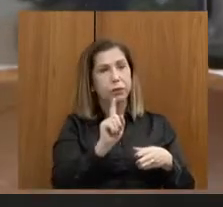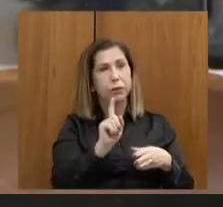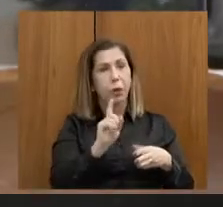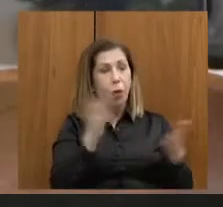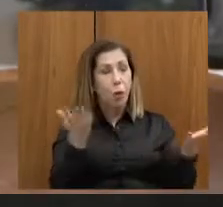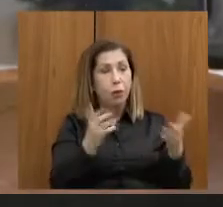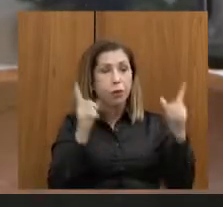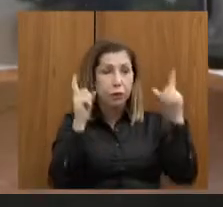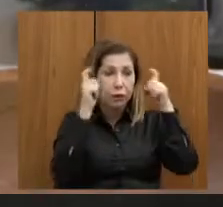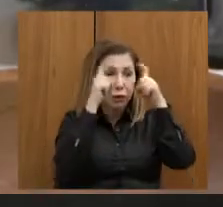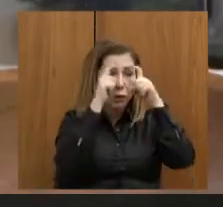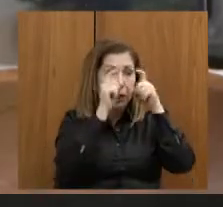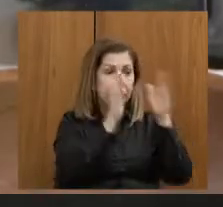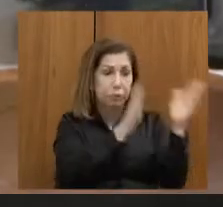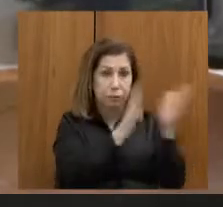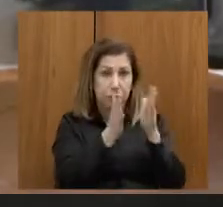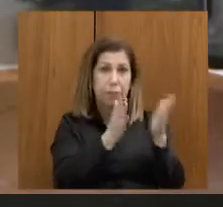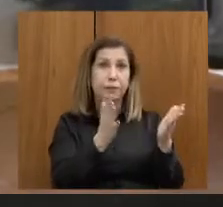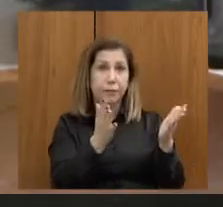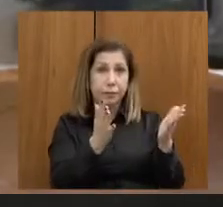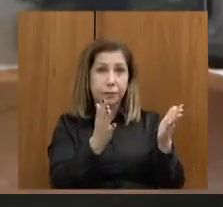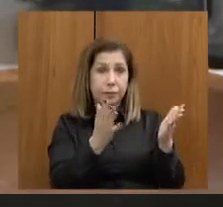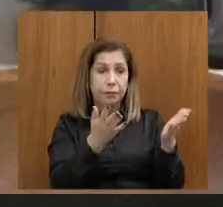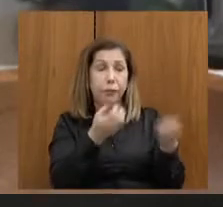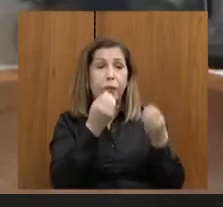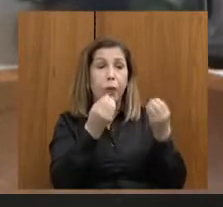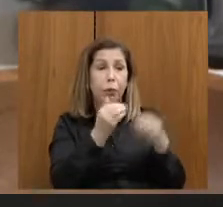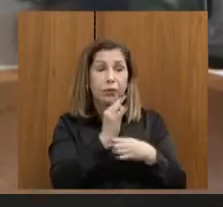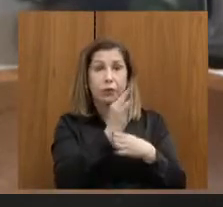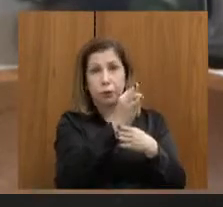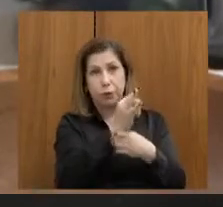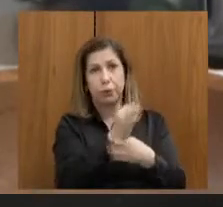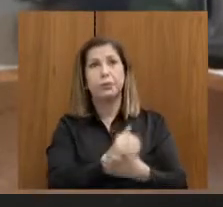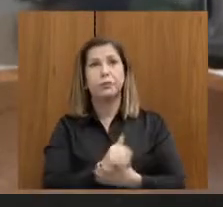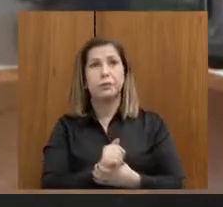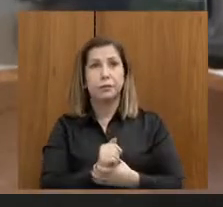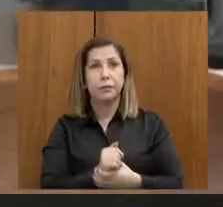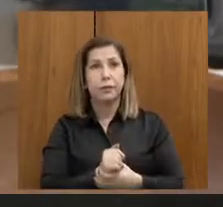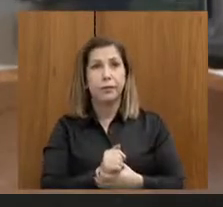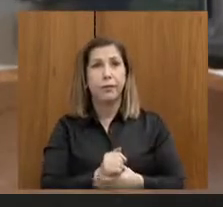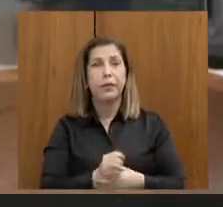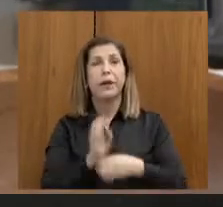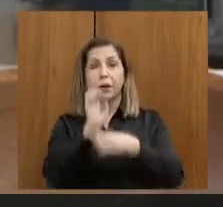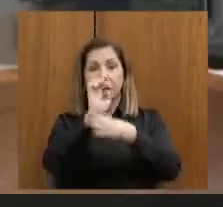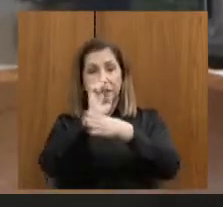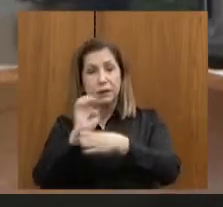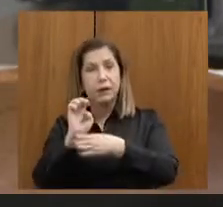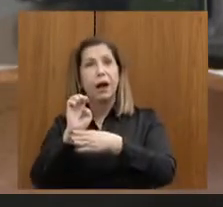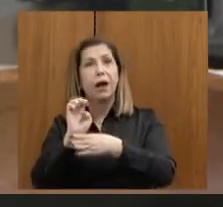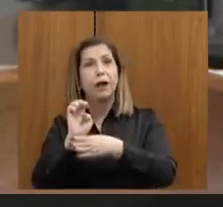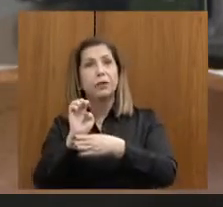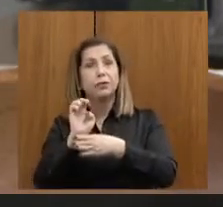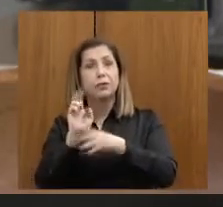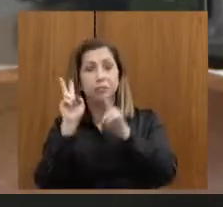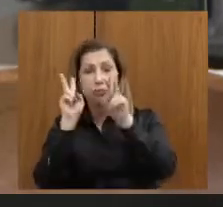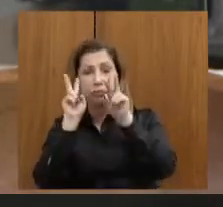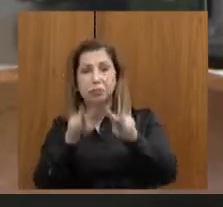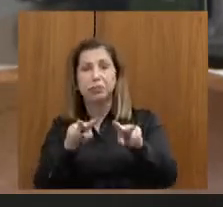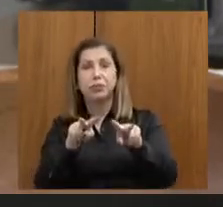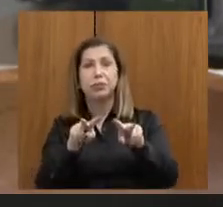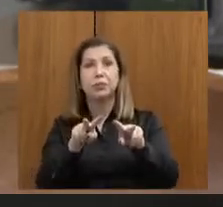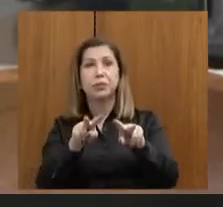estamos vivendo hoje e o que nos espera futuramente e no estado veio de uma forma